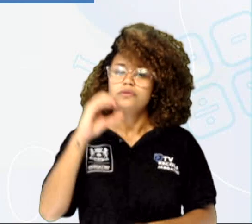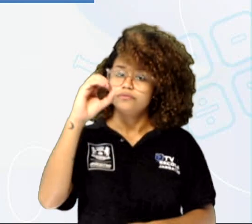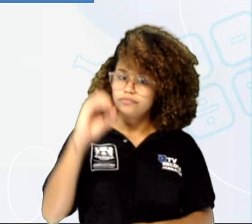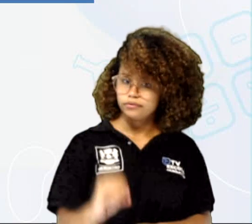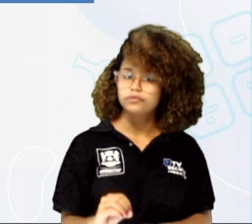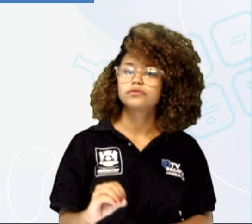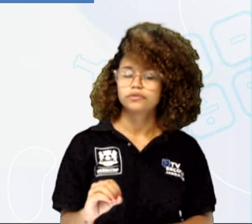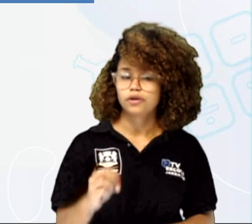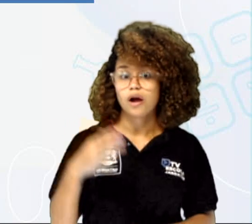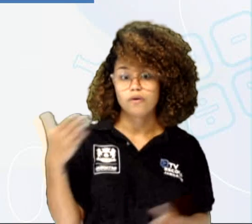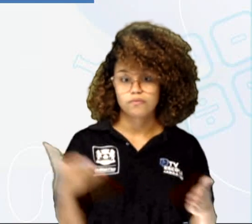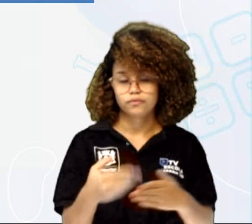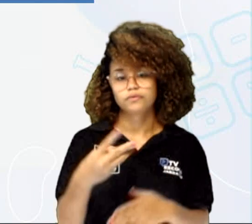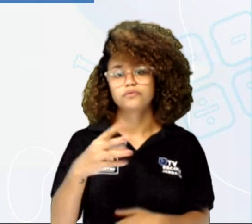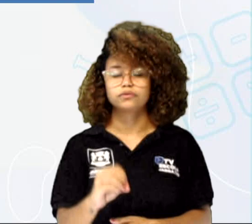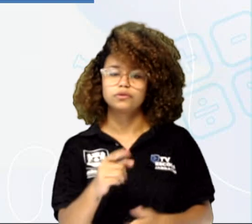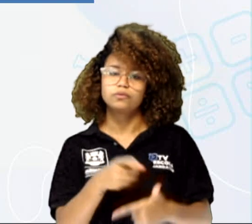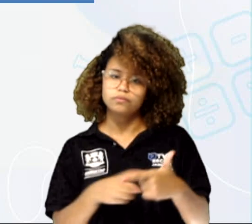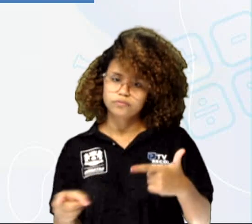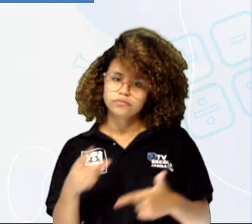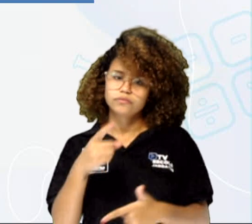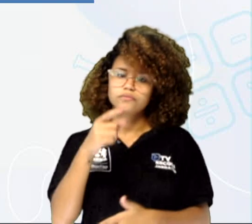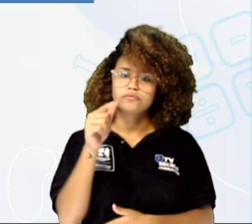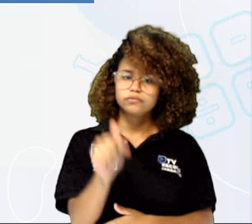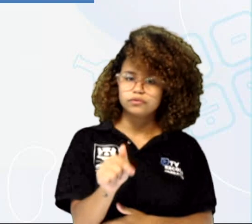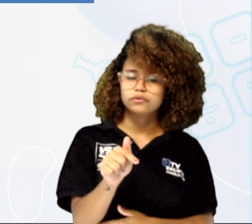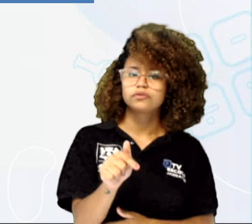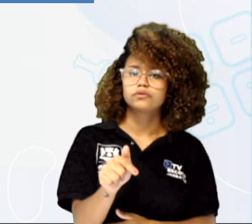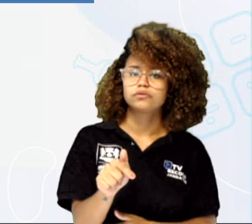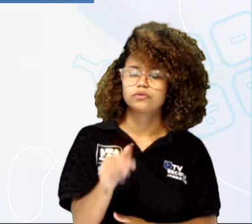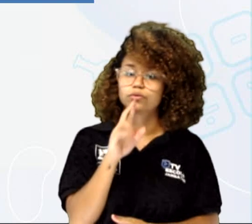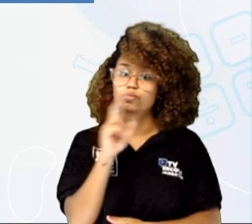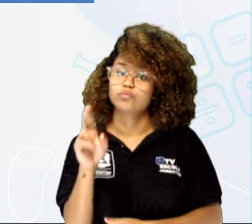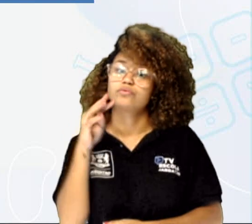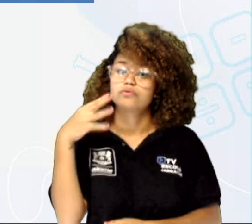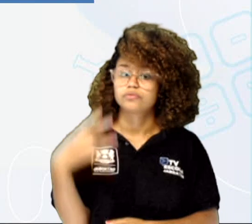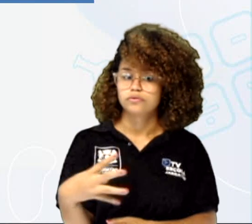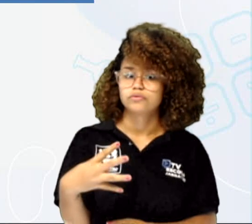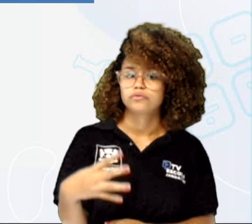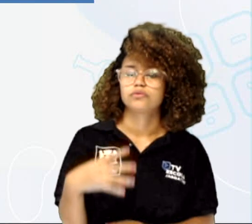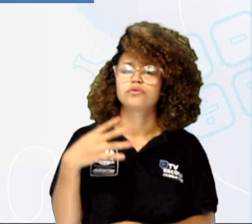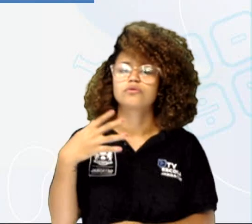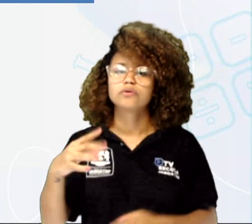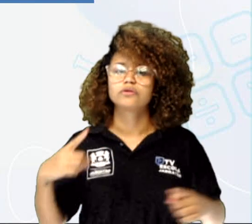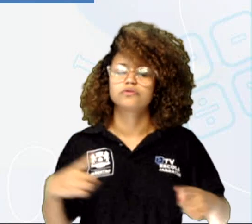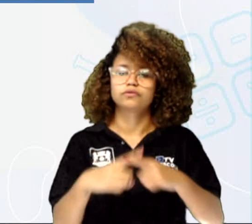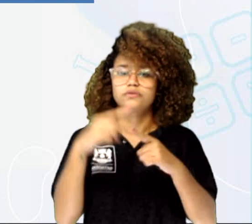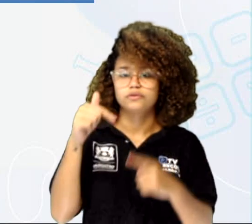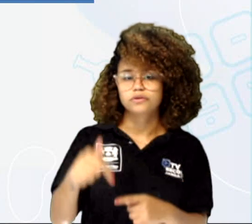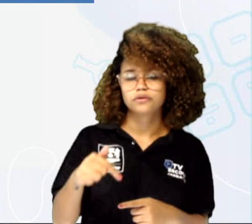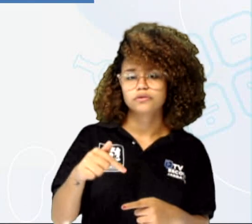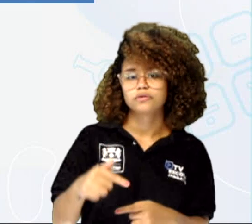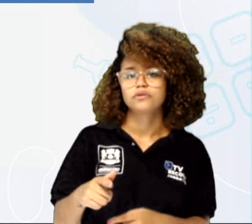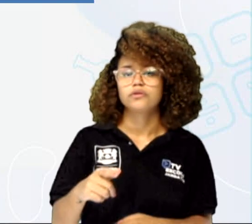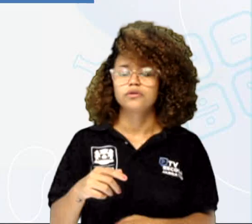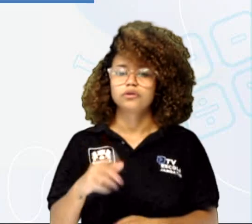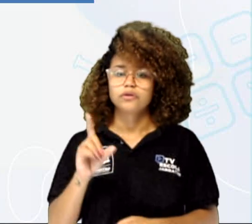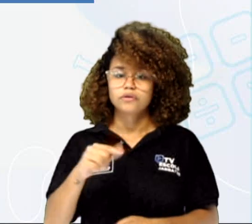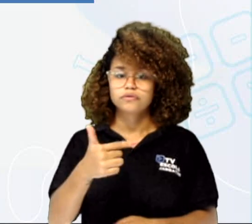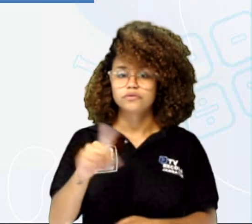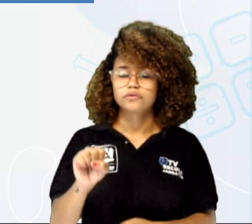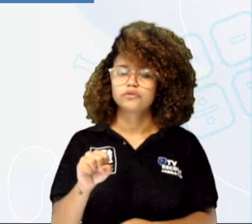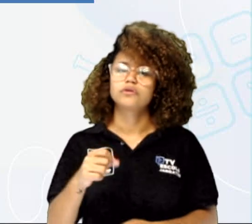ó, 30. 30 dividido para 7 vai me dar 4. 4 vezes 7, 28 e sobram